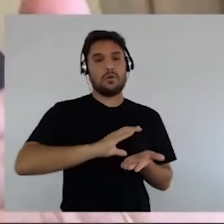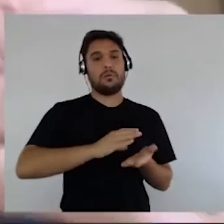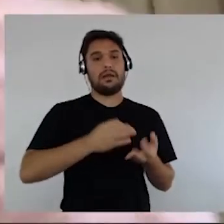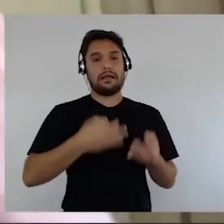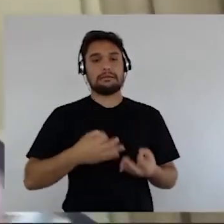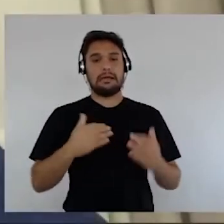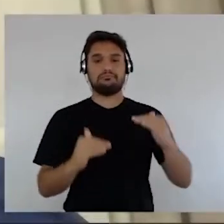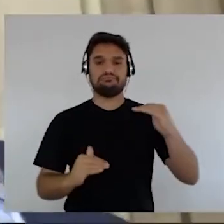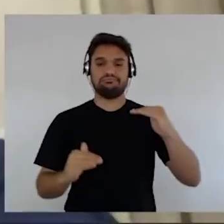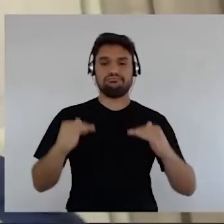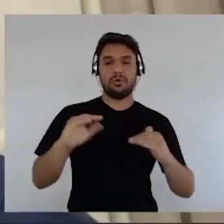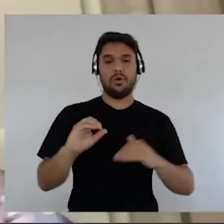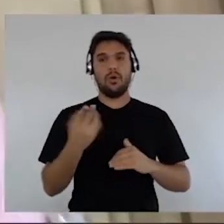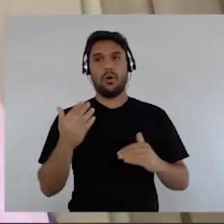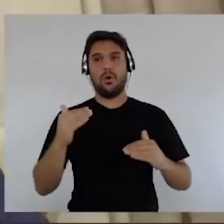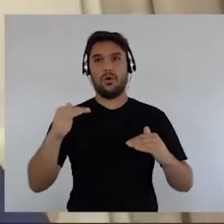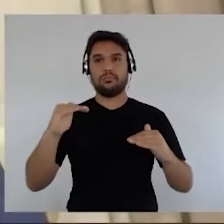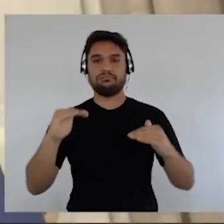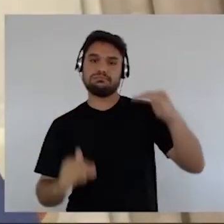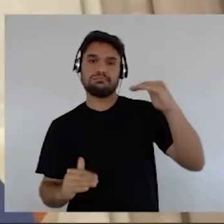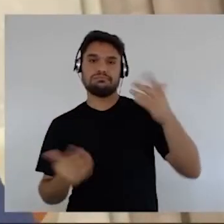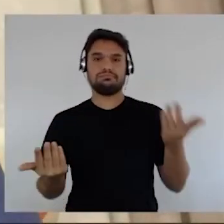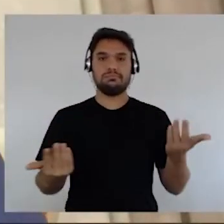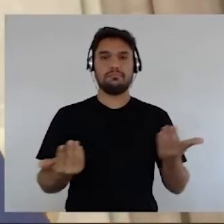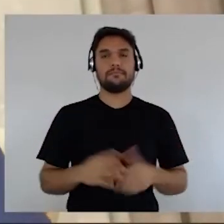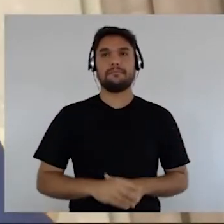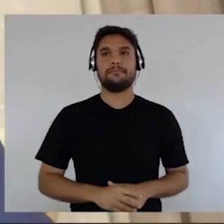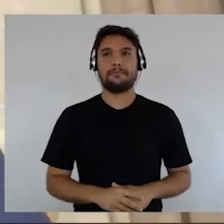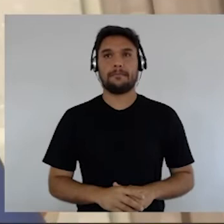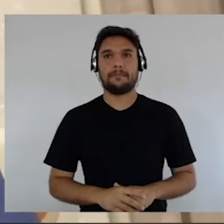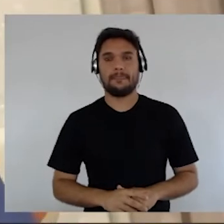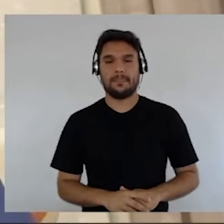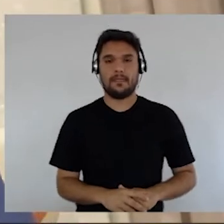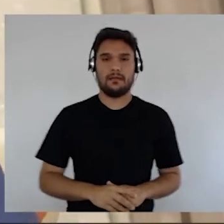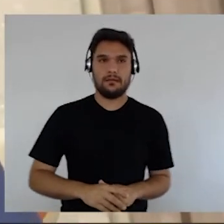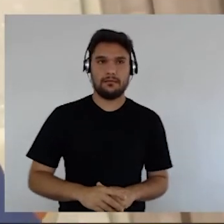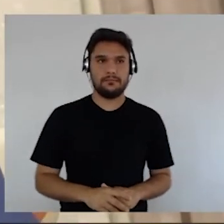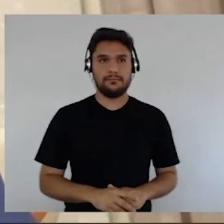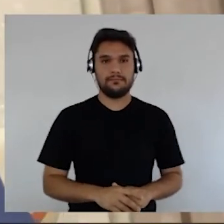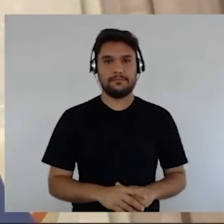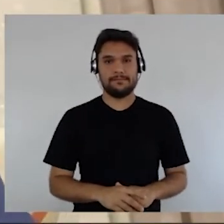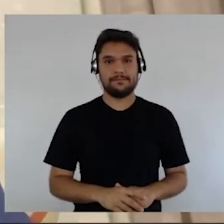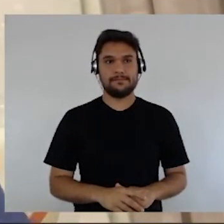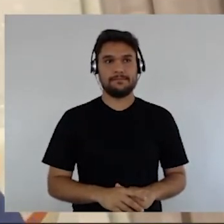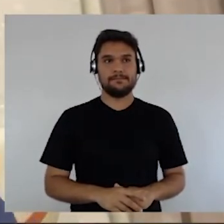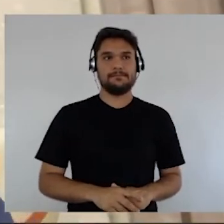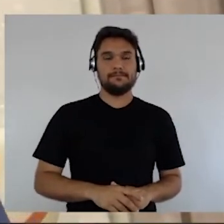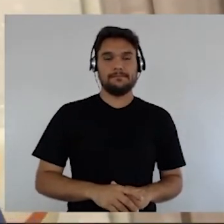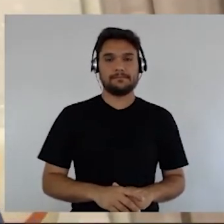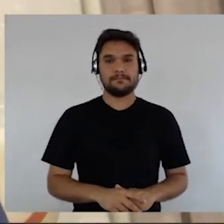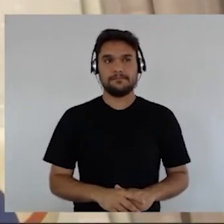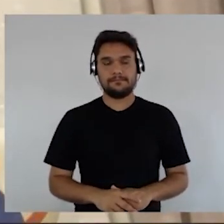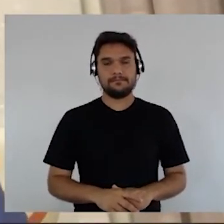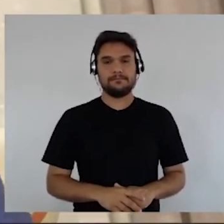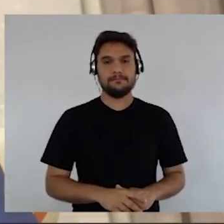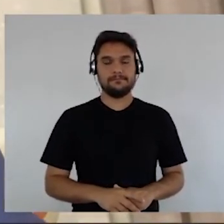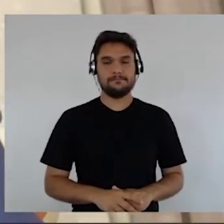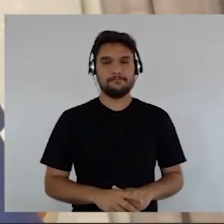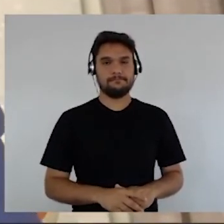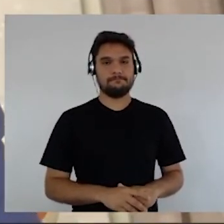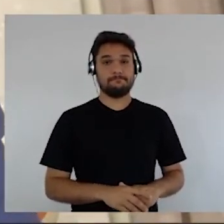mais justa, mais igual ou mais desigual, necessitando de ajustes.